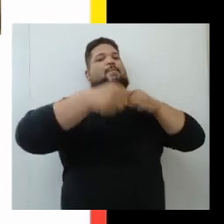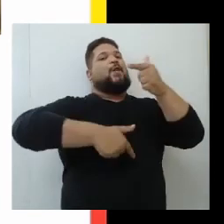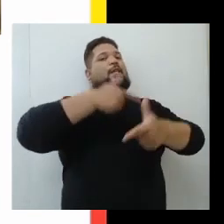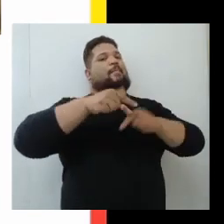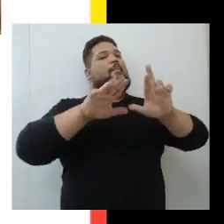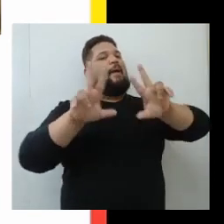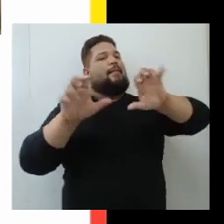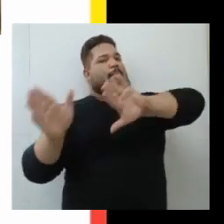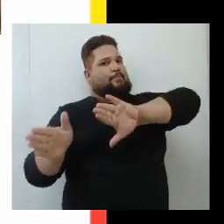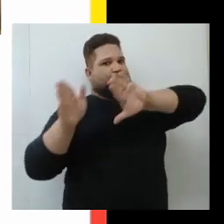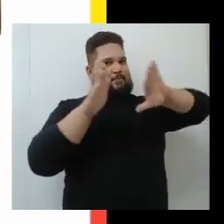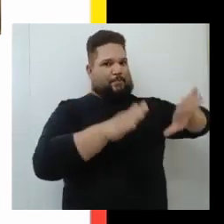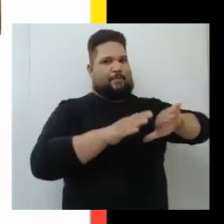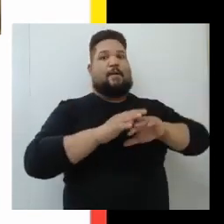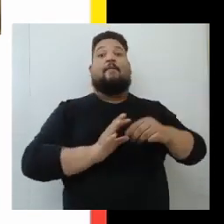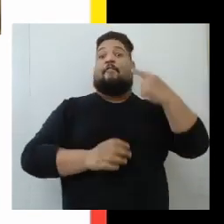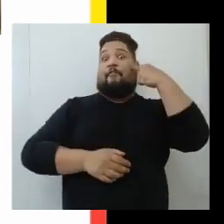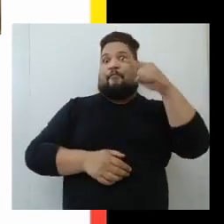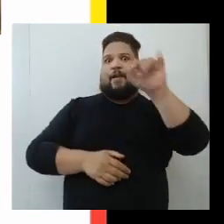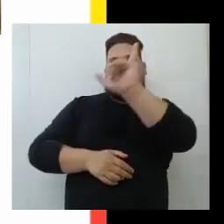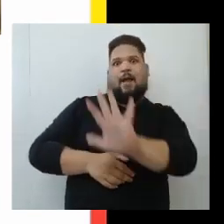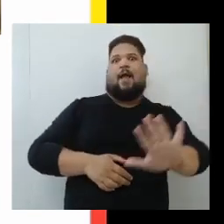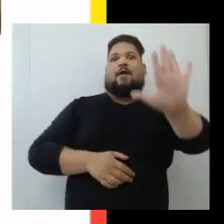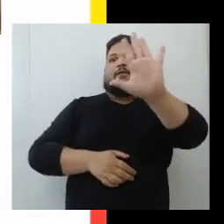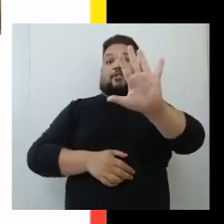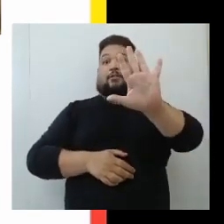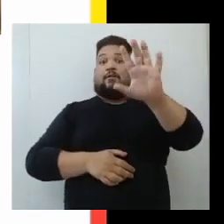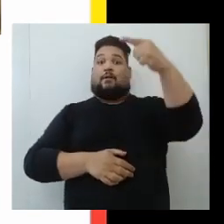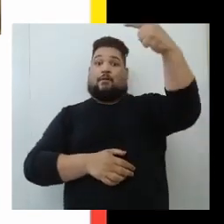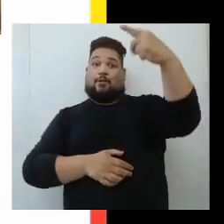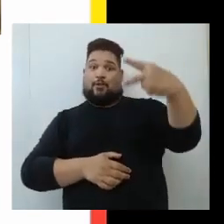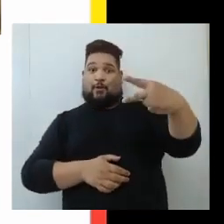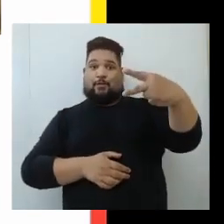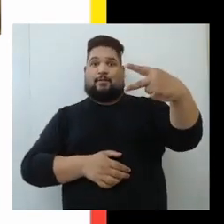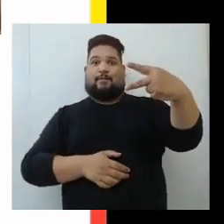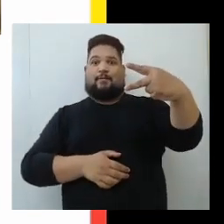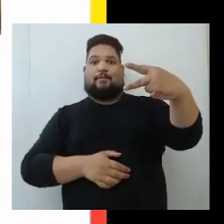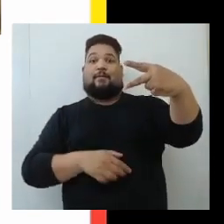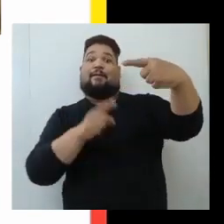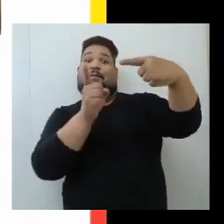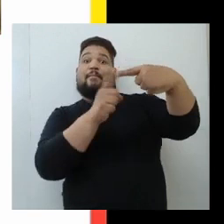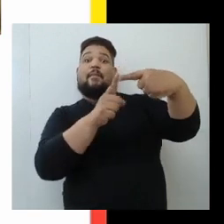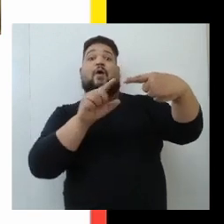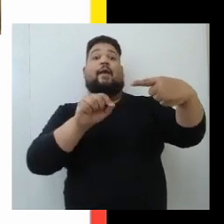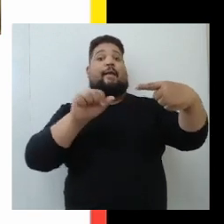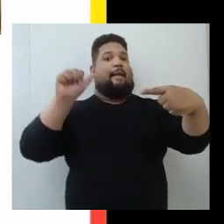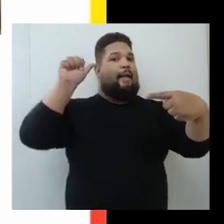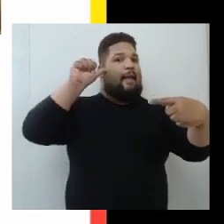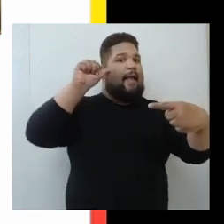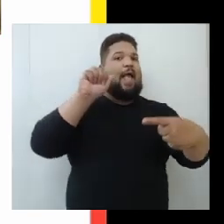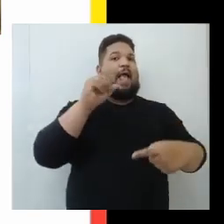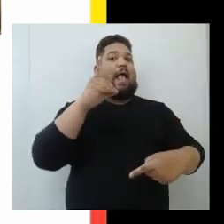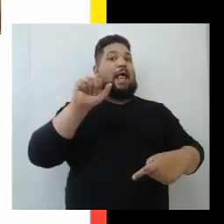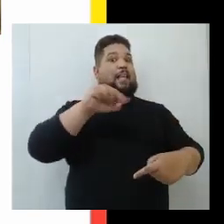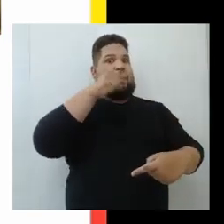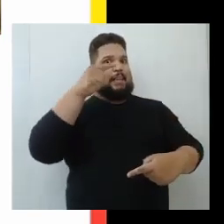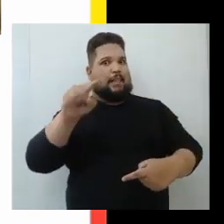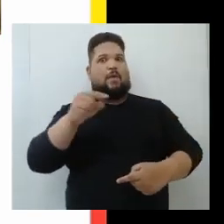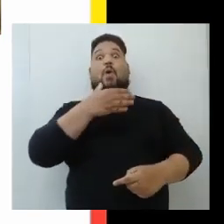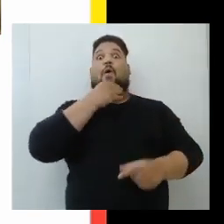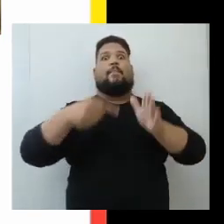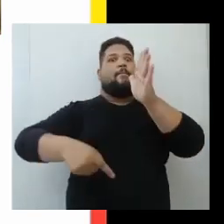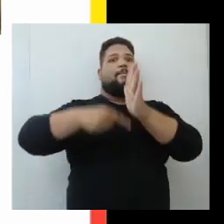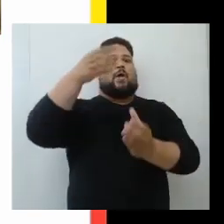Presta bem atenção nas duas figuras. De um lado, nós temos Adão, o homem, o primeiro